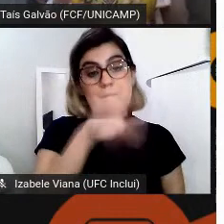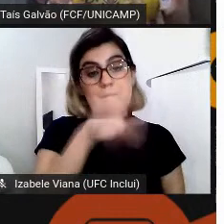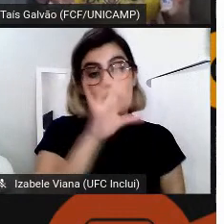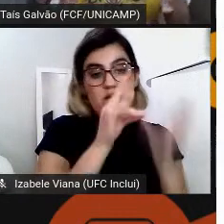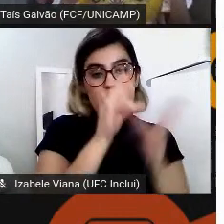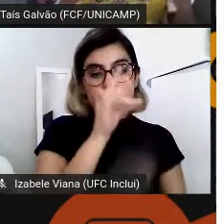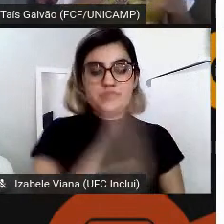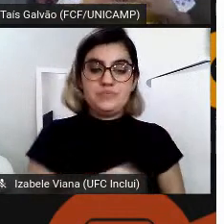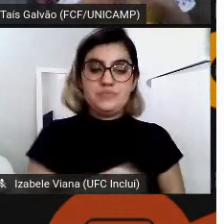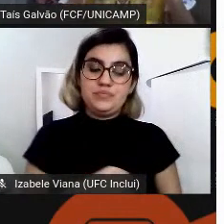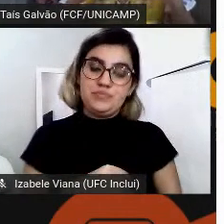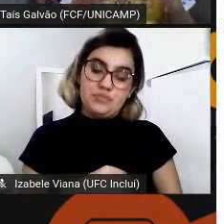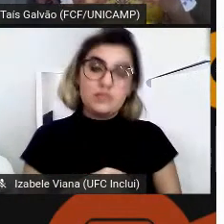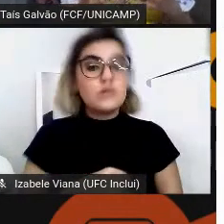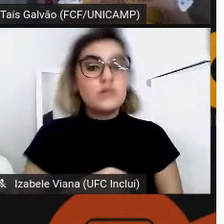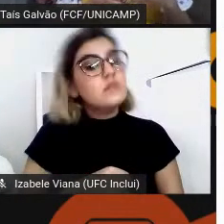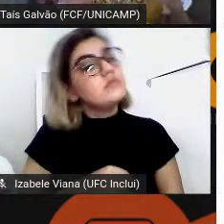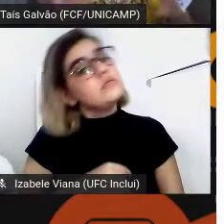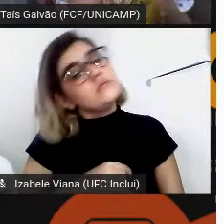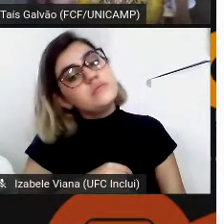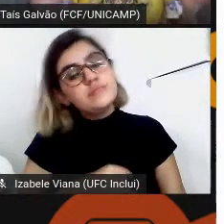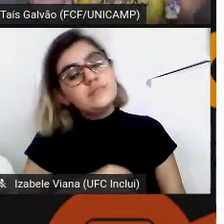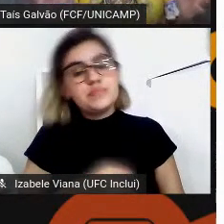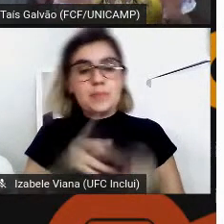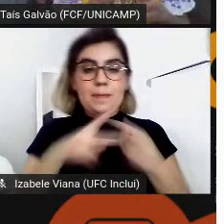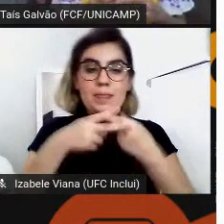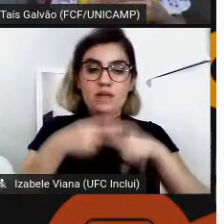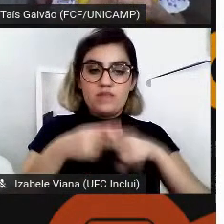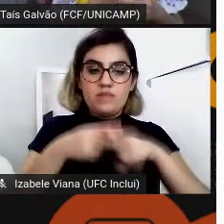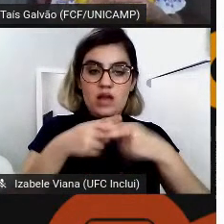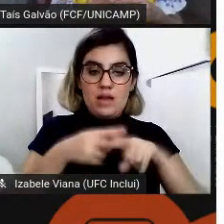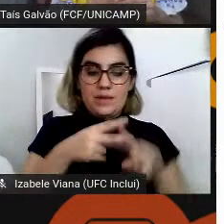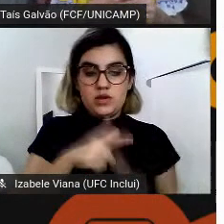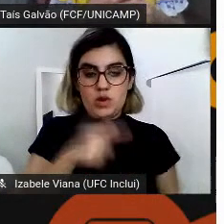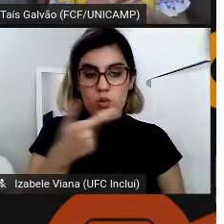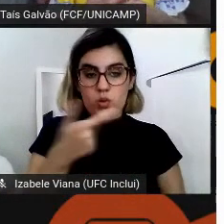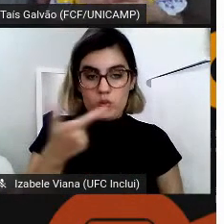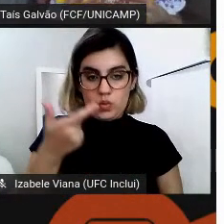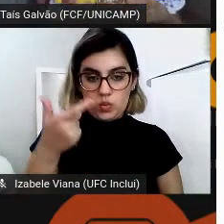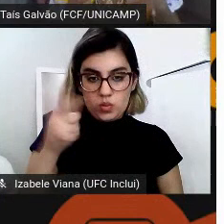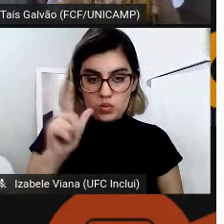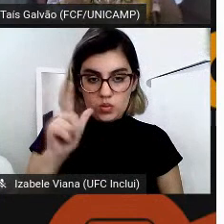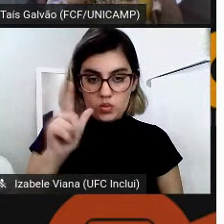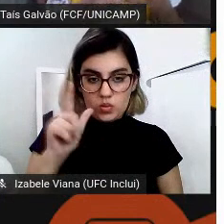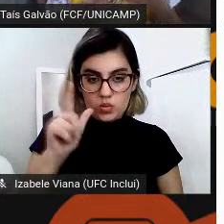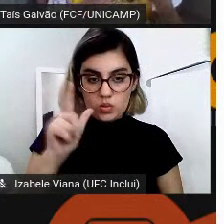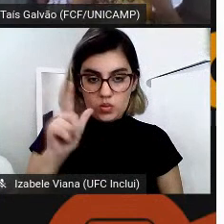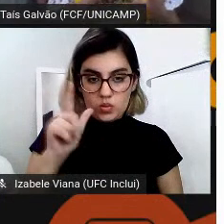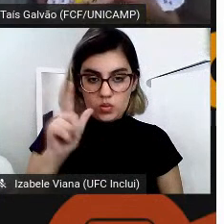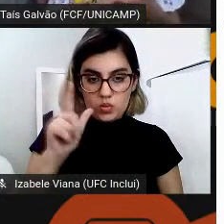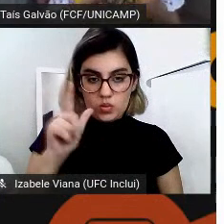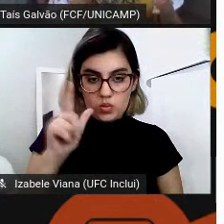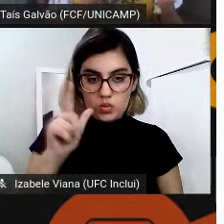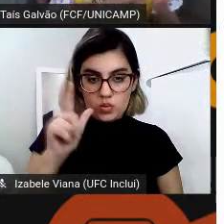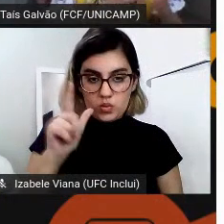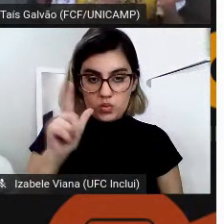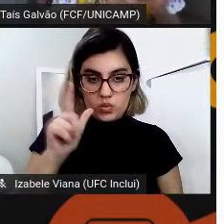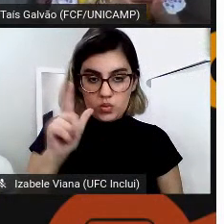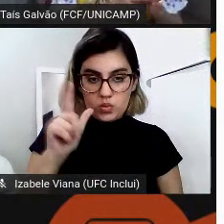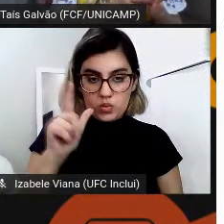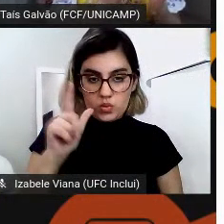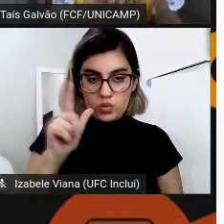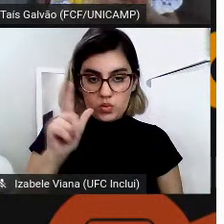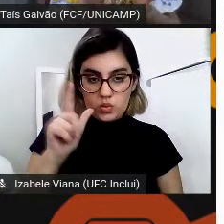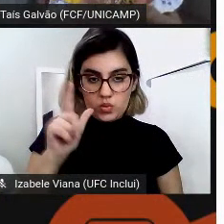E a ferramenta, né, uma outra letrinha aqui para a sopa que eu mencionei, né, é